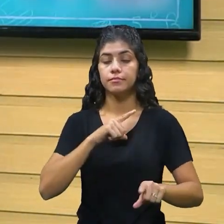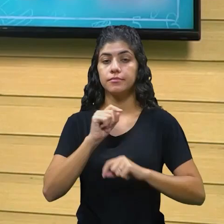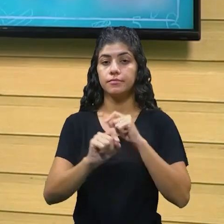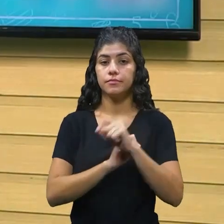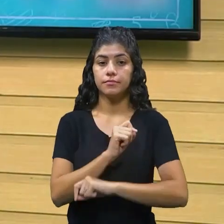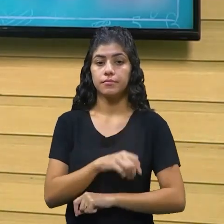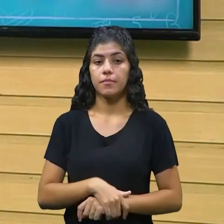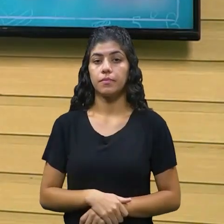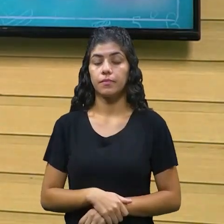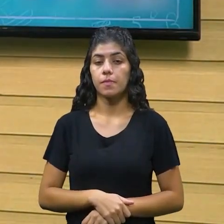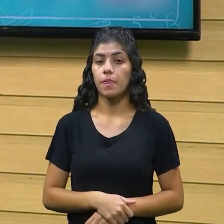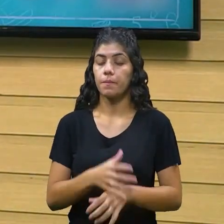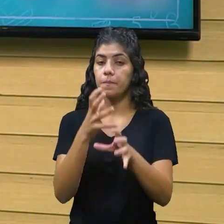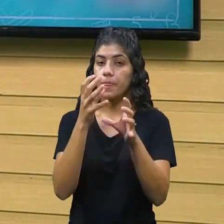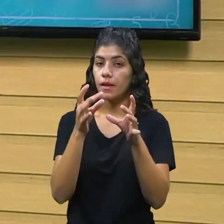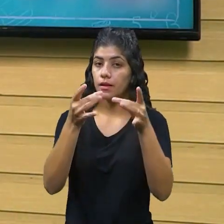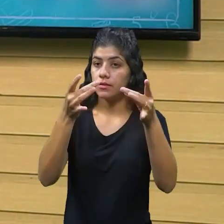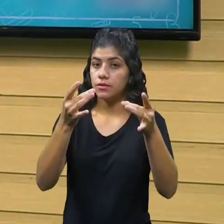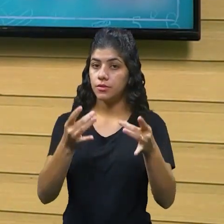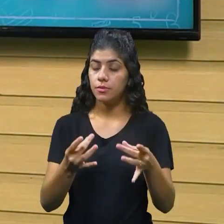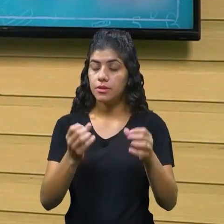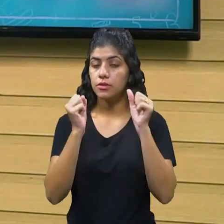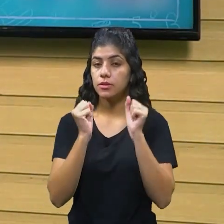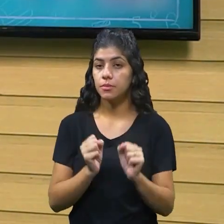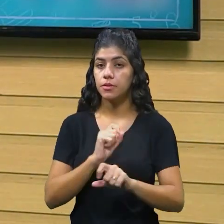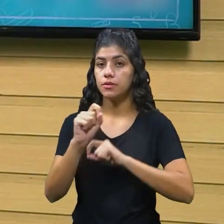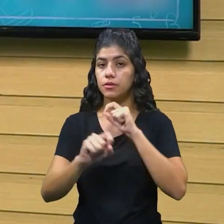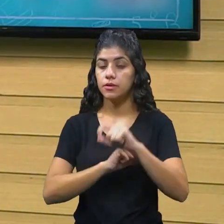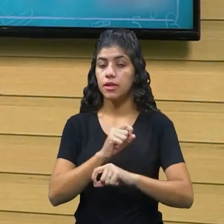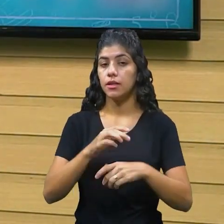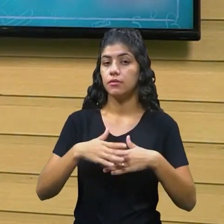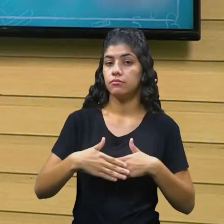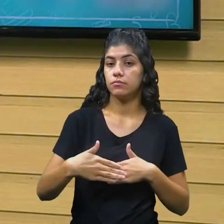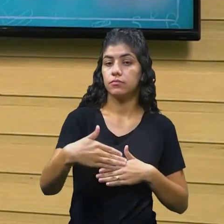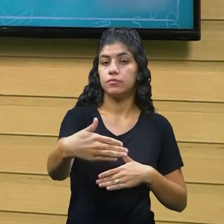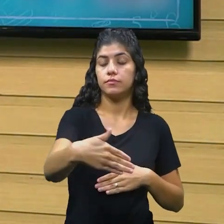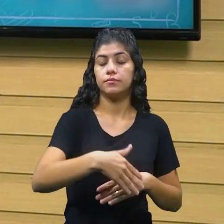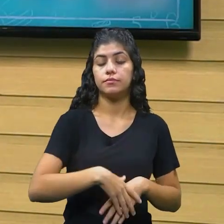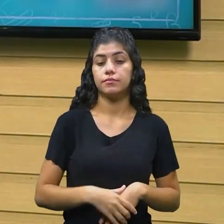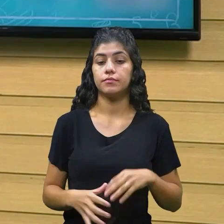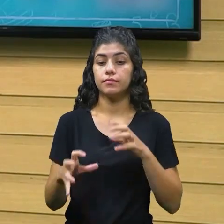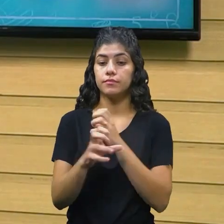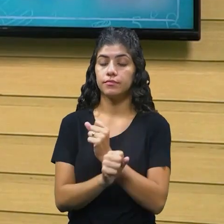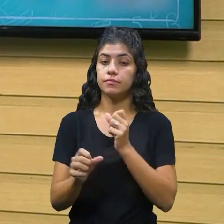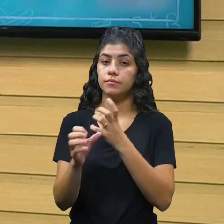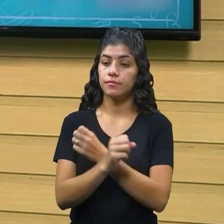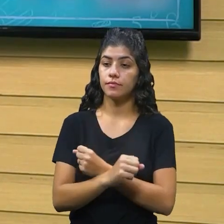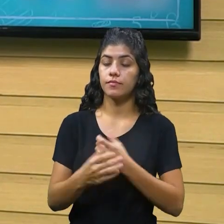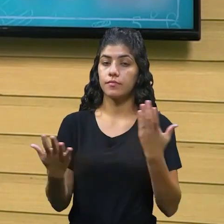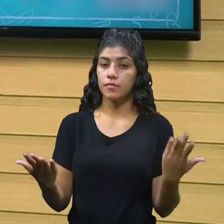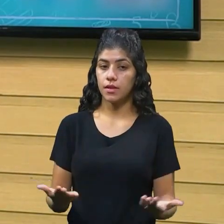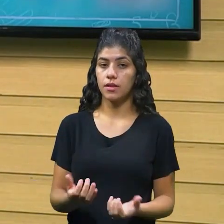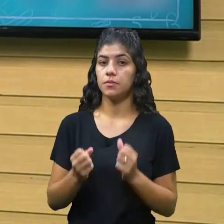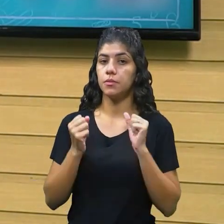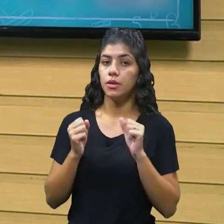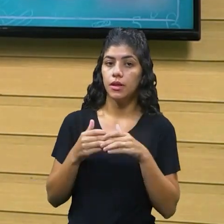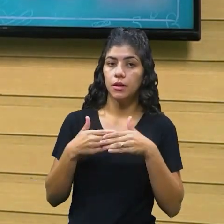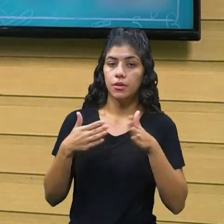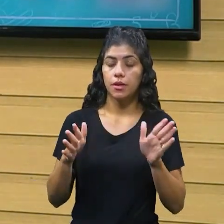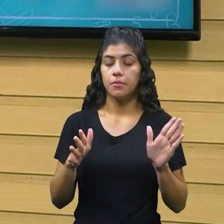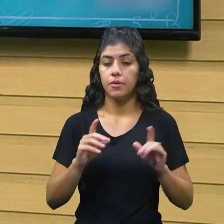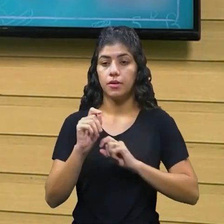quê? Vão te dar os dados para que você possa colocá-los na equação, colocá-los na fórmula e poder